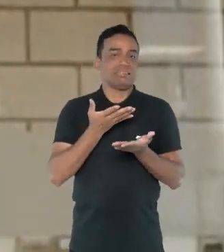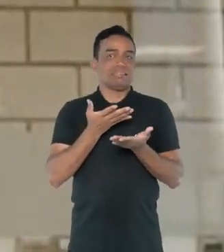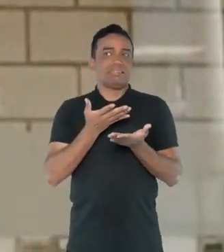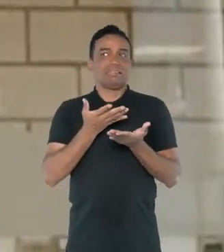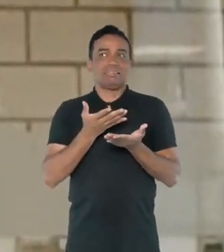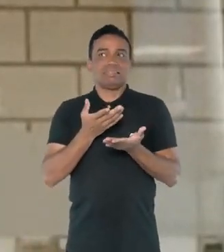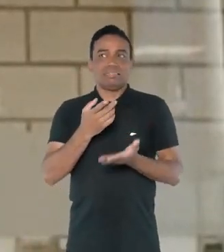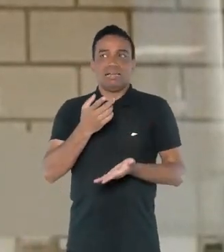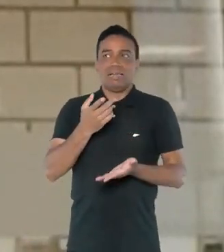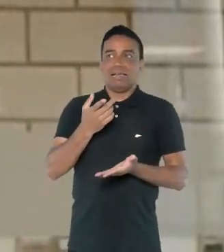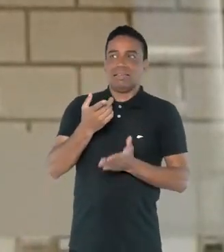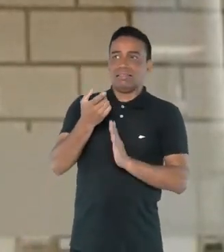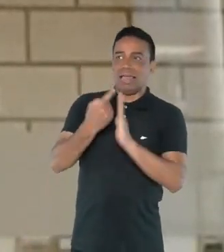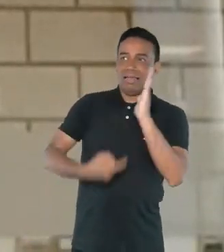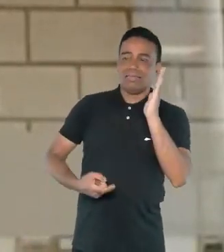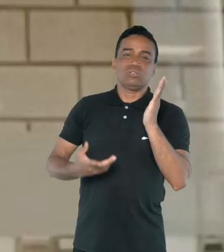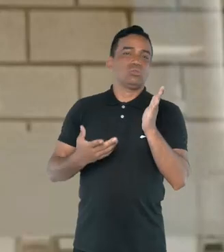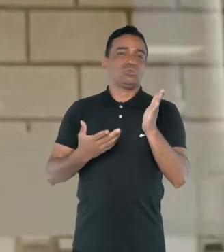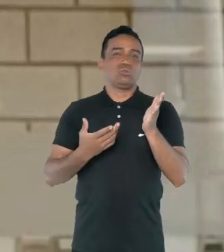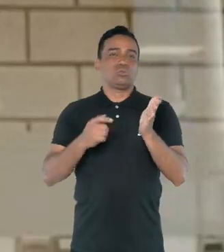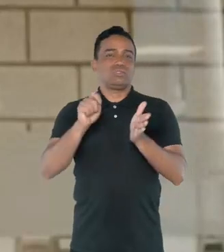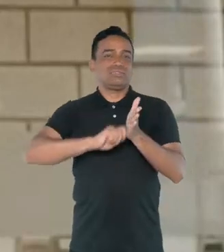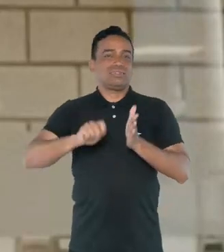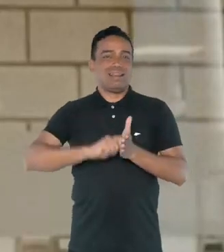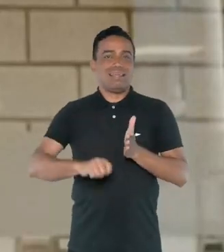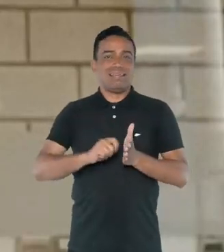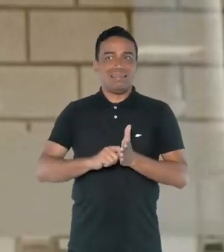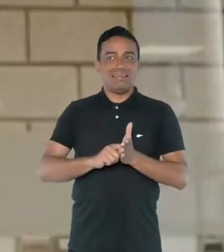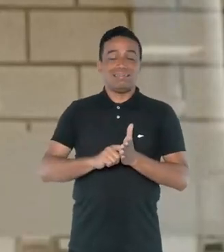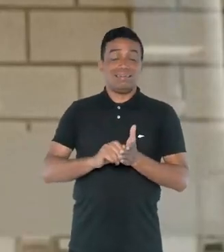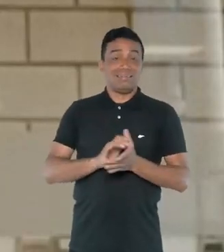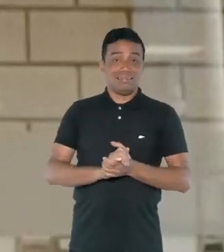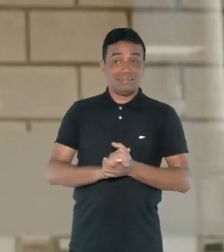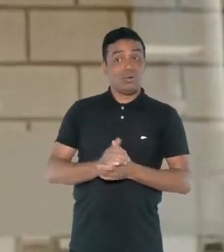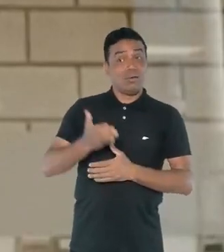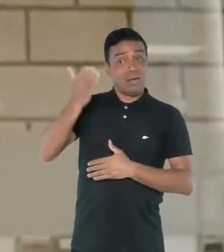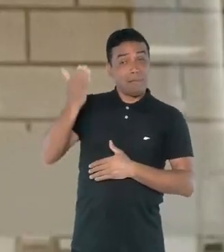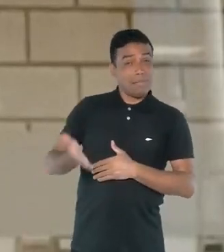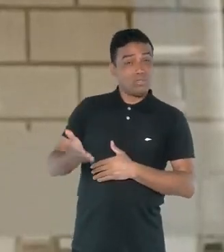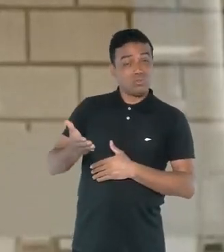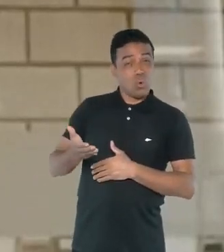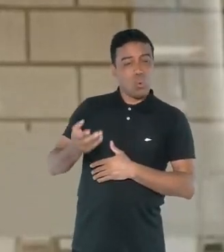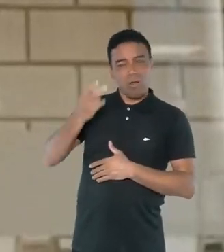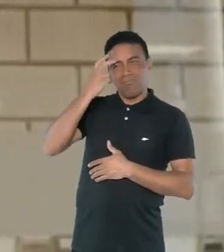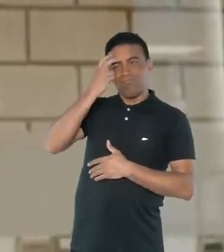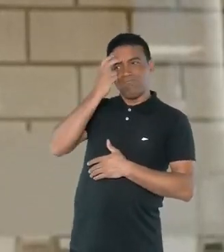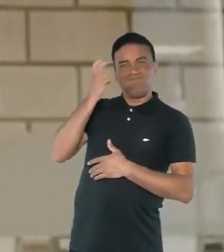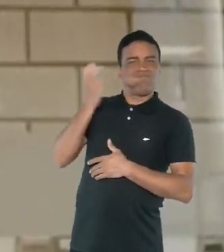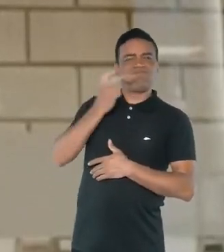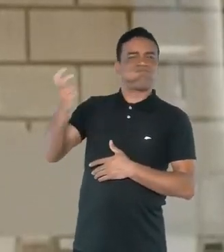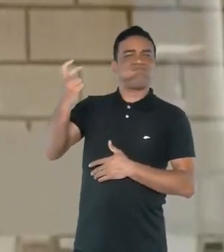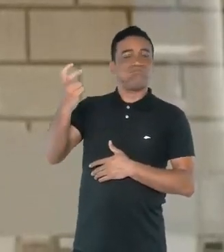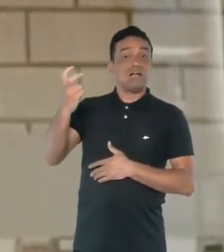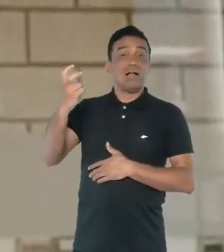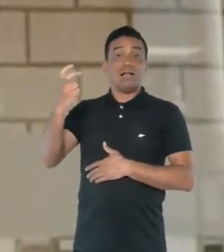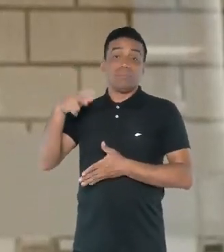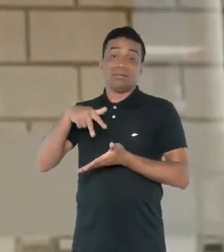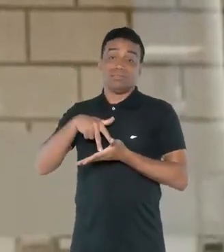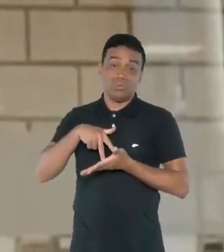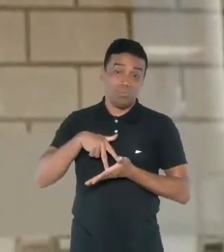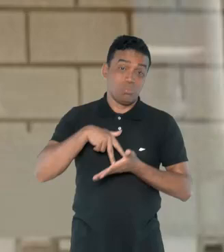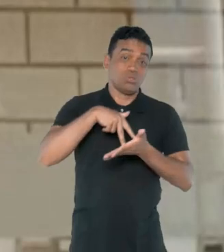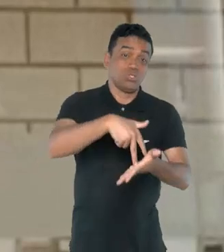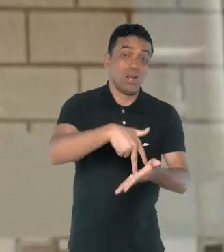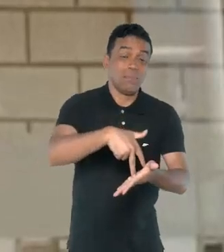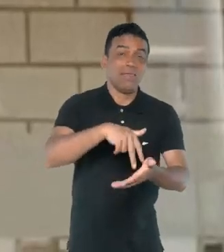essa questão entre a genialidade da obra e um posicionamento, né,